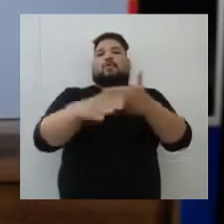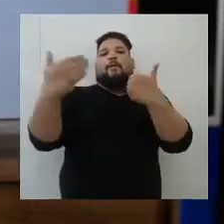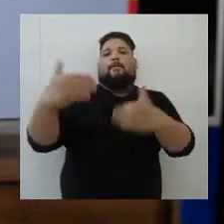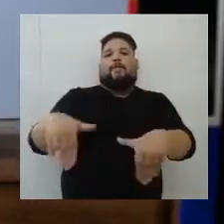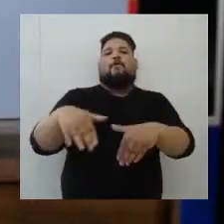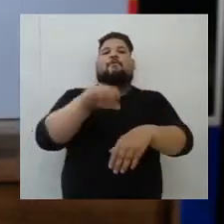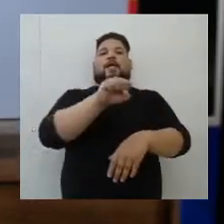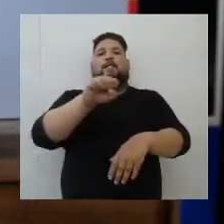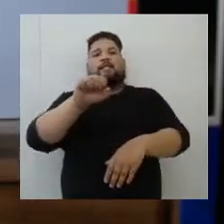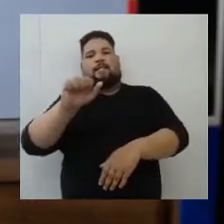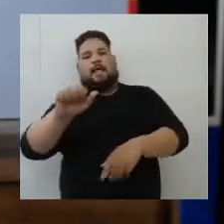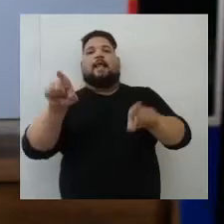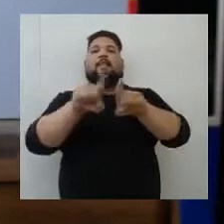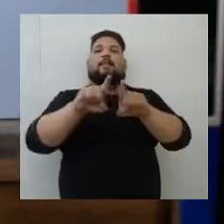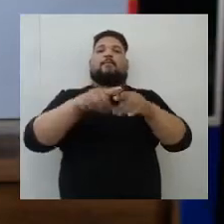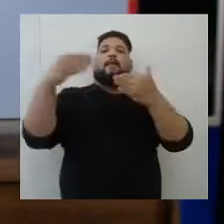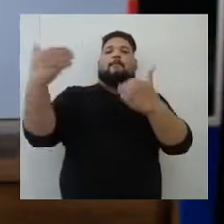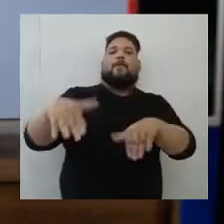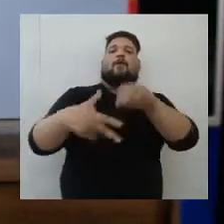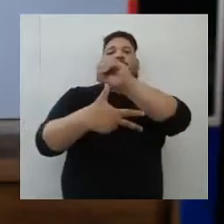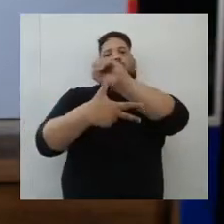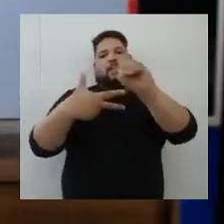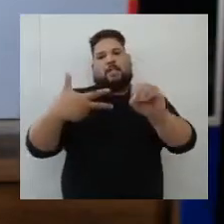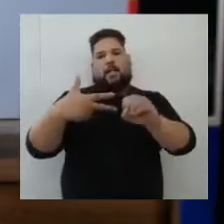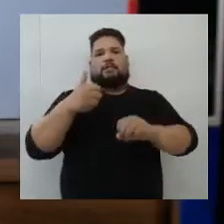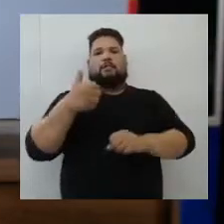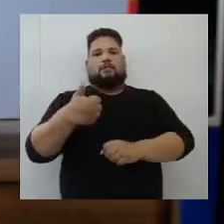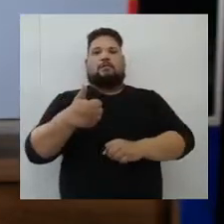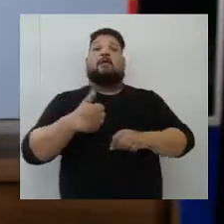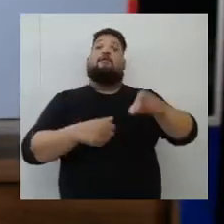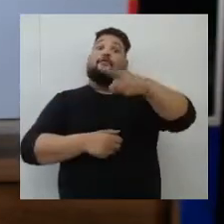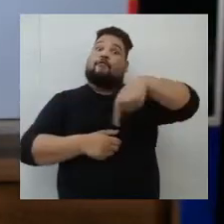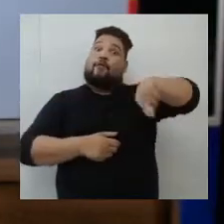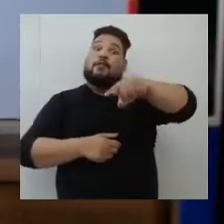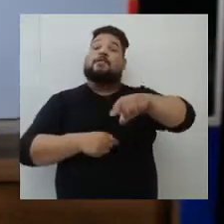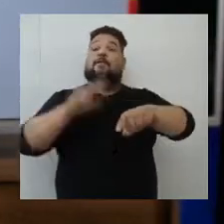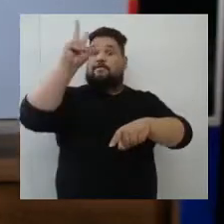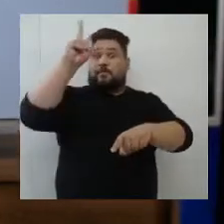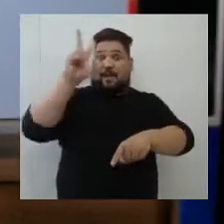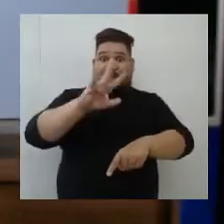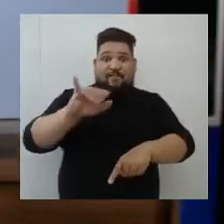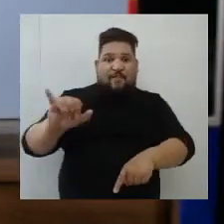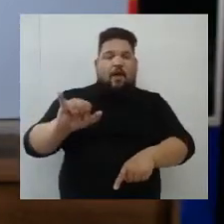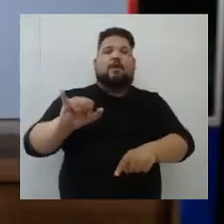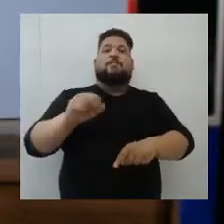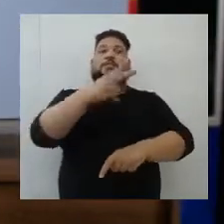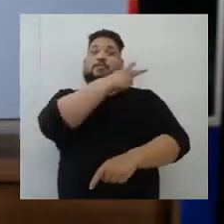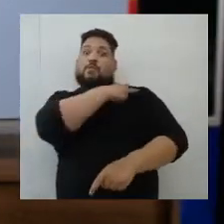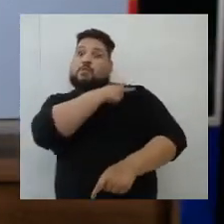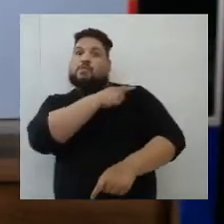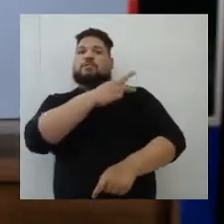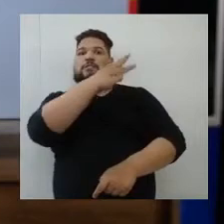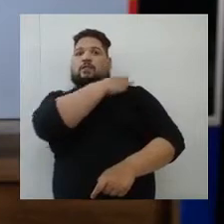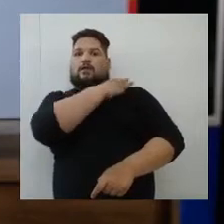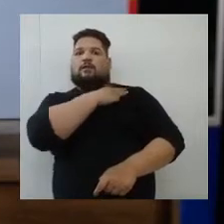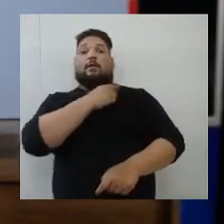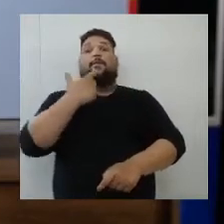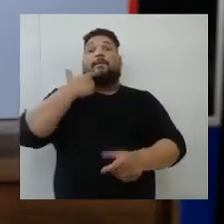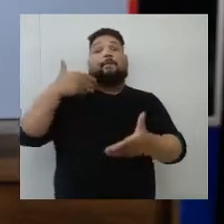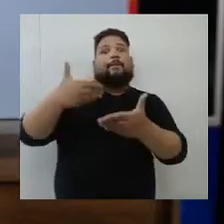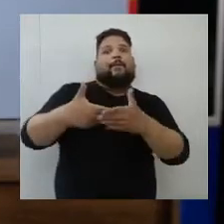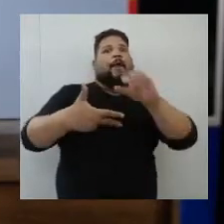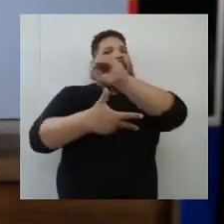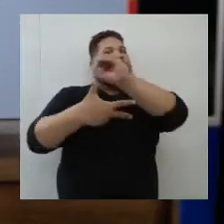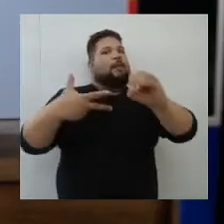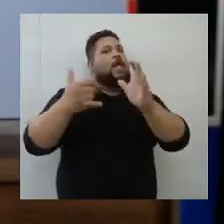do SSA quanto nas provas do Enem. E você, fera, principalmente do segundo e do terceiro ano, o Enem está aí. Não